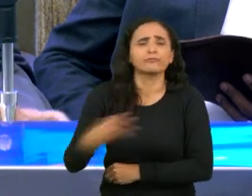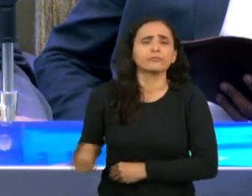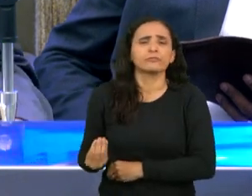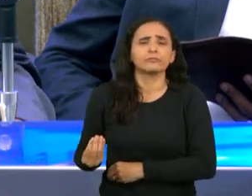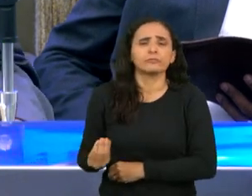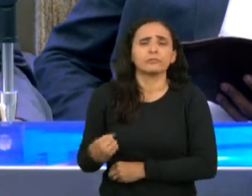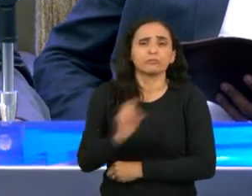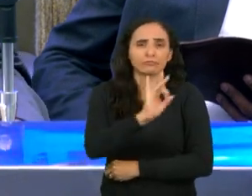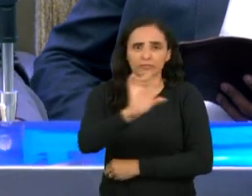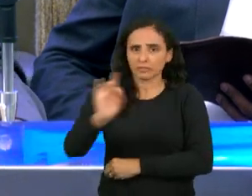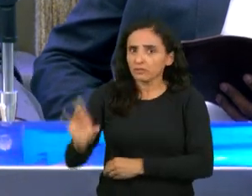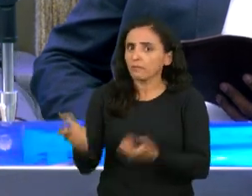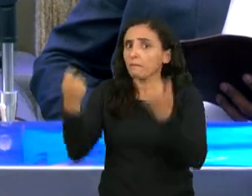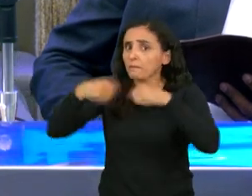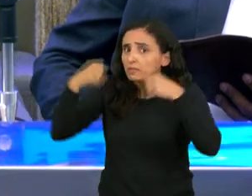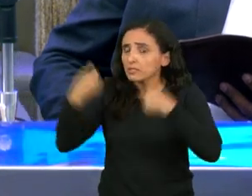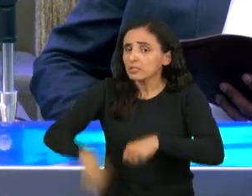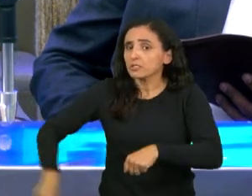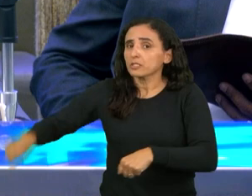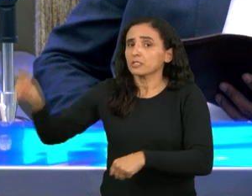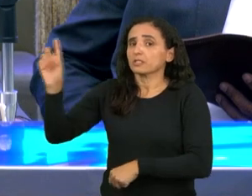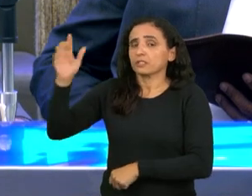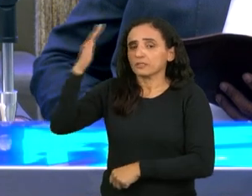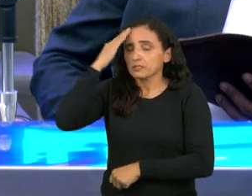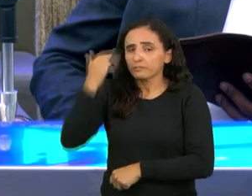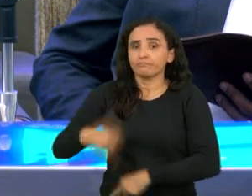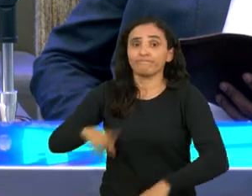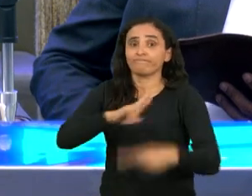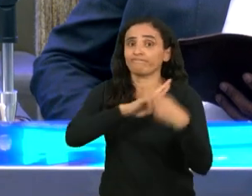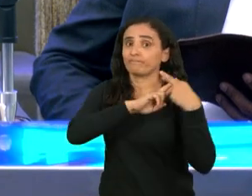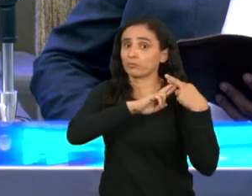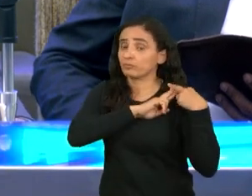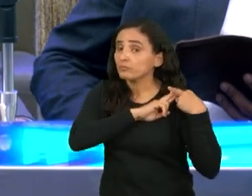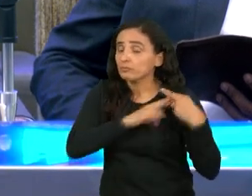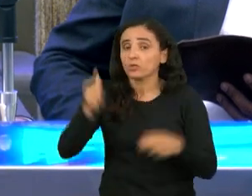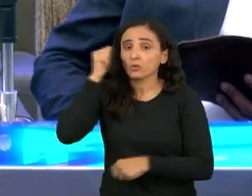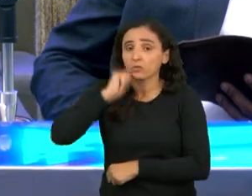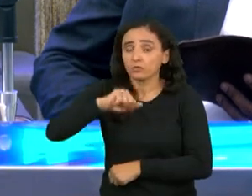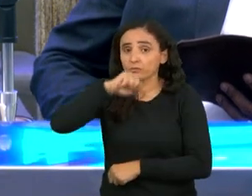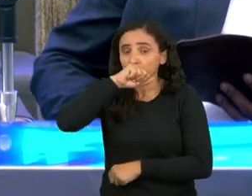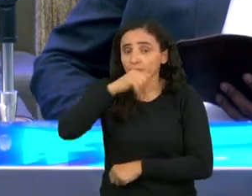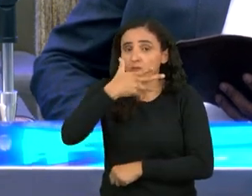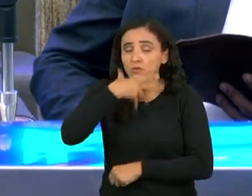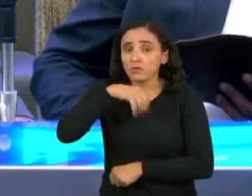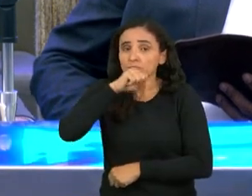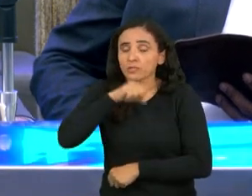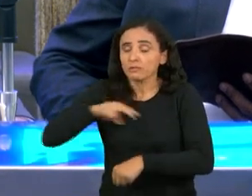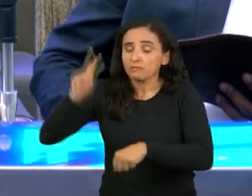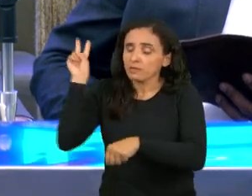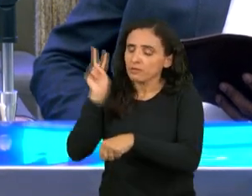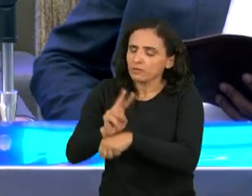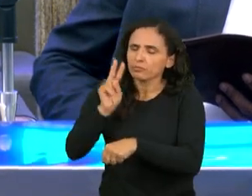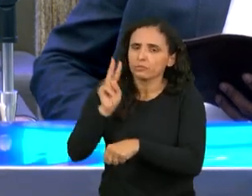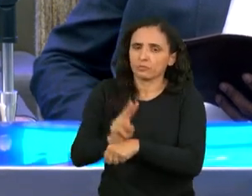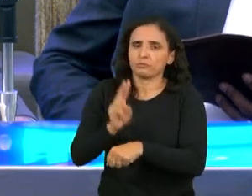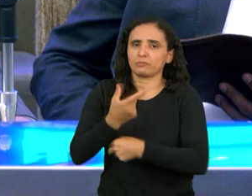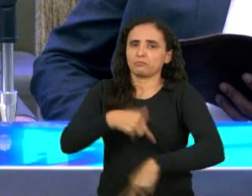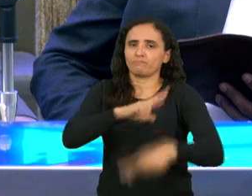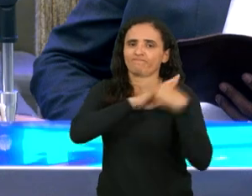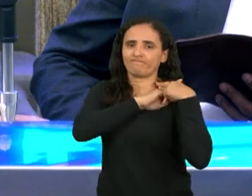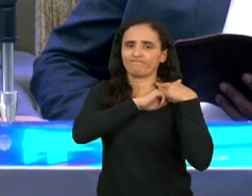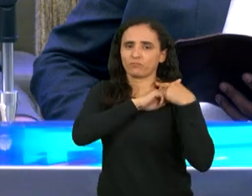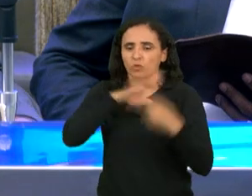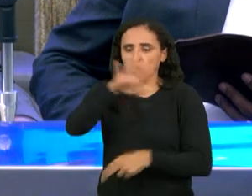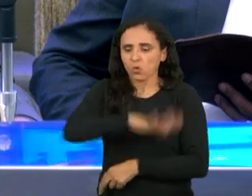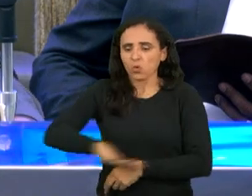cuidar dele não nós temos a responsabilidade de cuidar da santidade de cuidar da vida